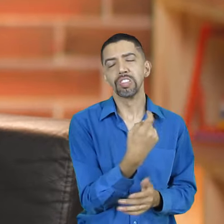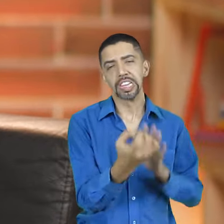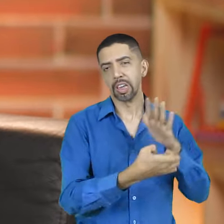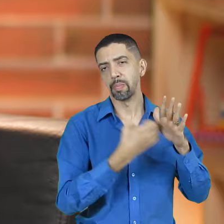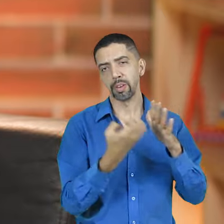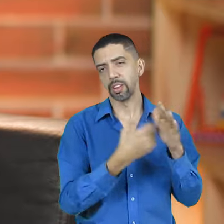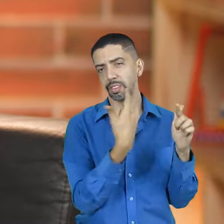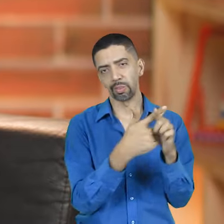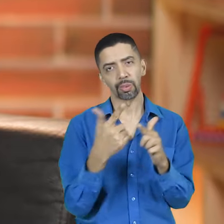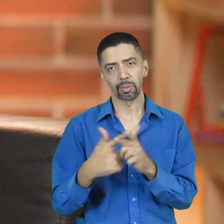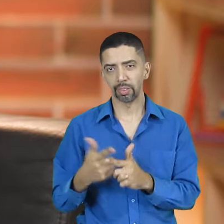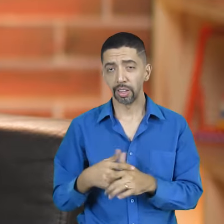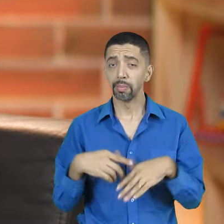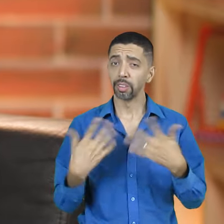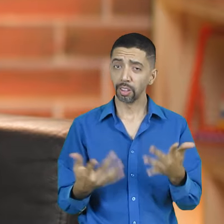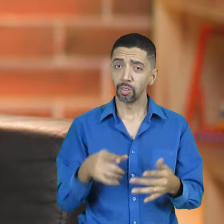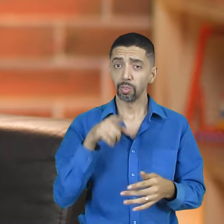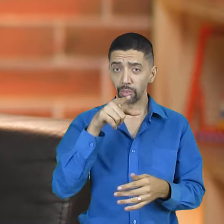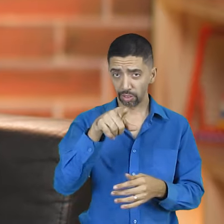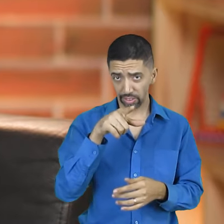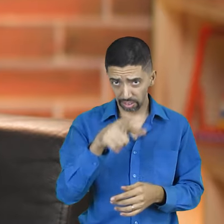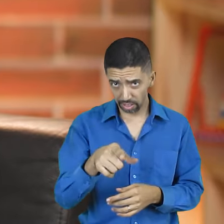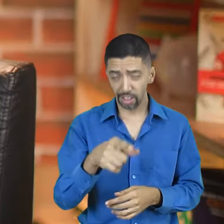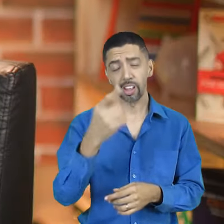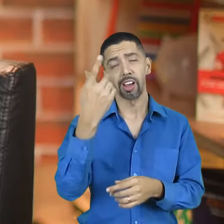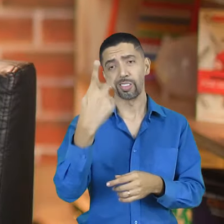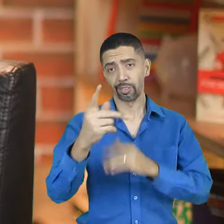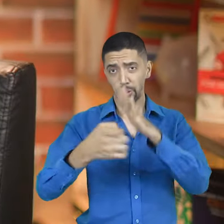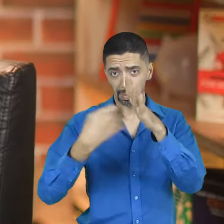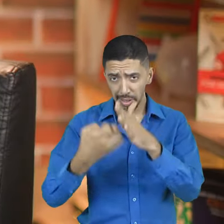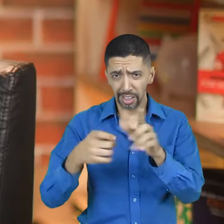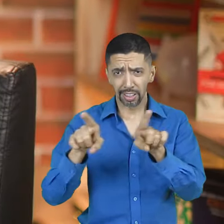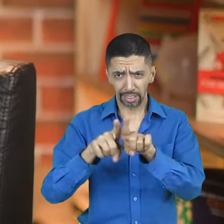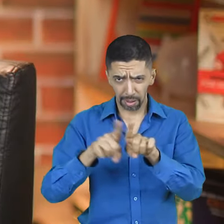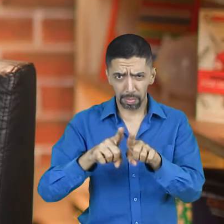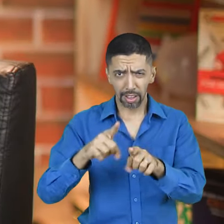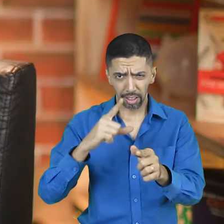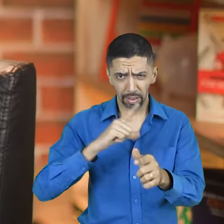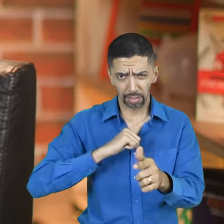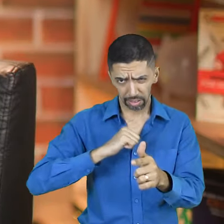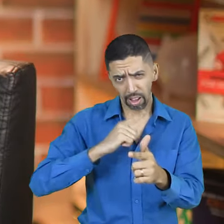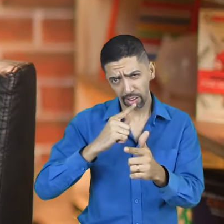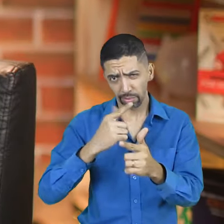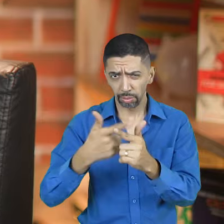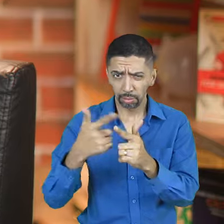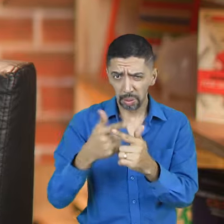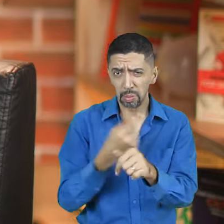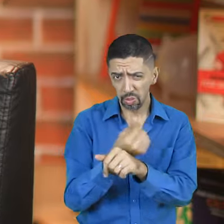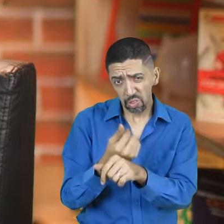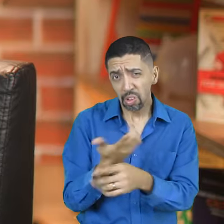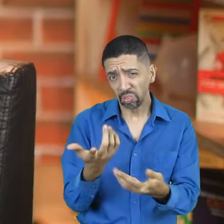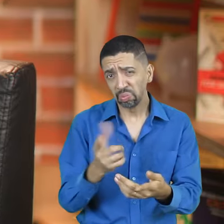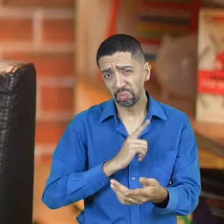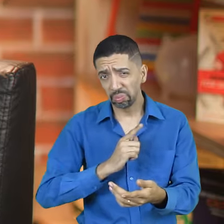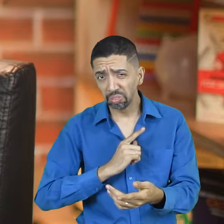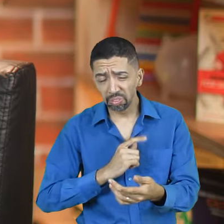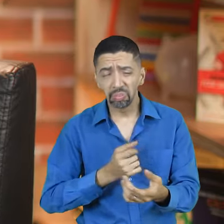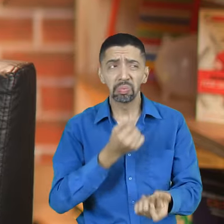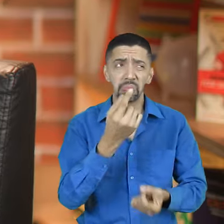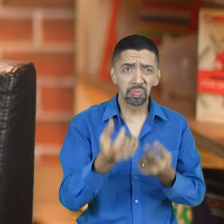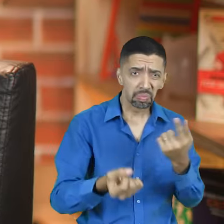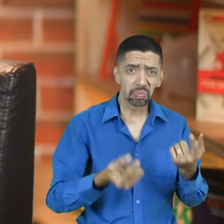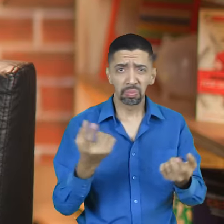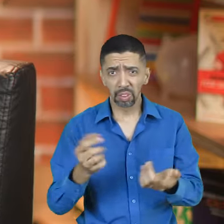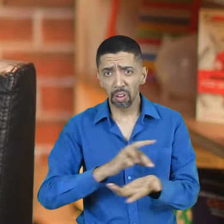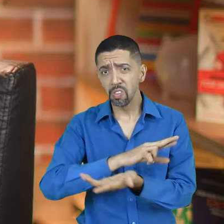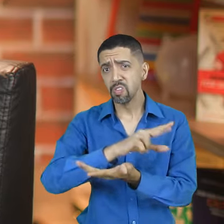sua empresa. Você tem problemas financeiros? Então, Americanas tem, todos os outros magazines também têm. Tem umas pessoas falando